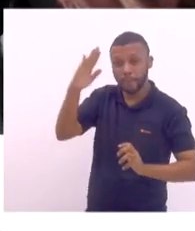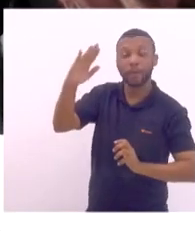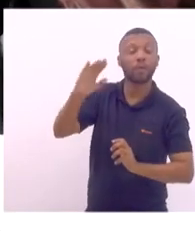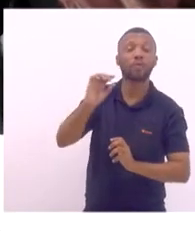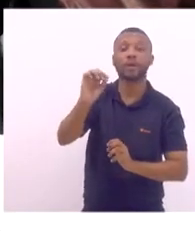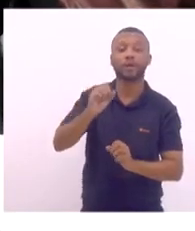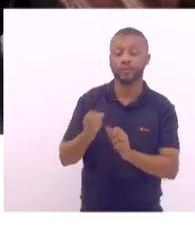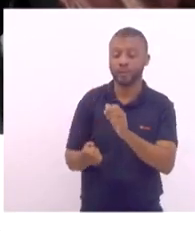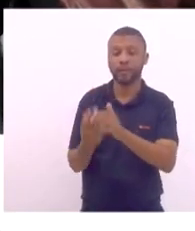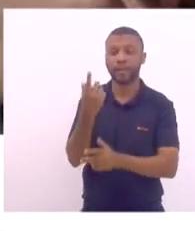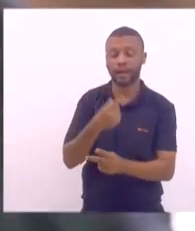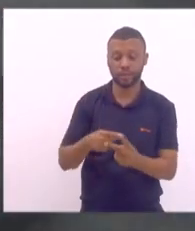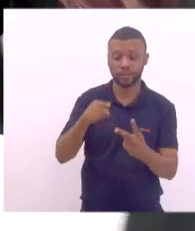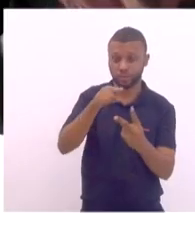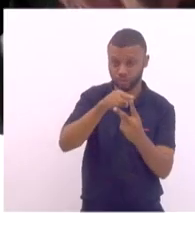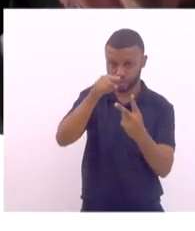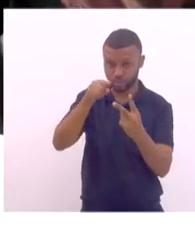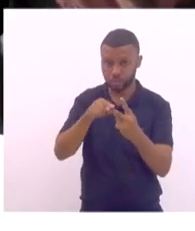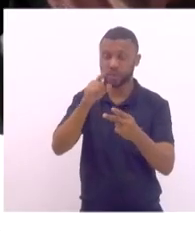anexos. Um